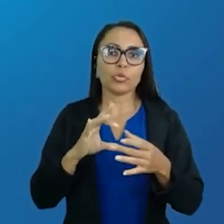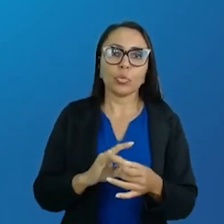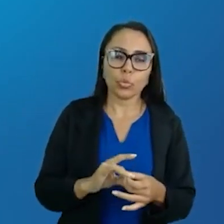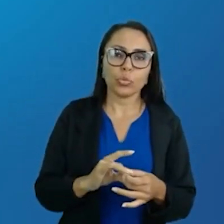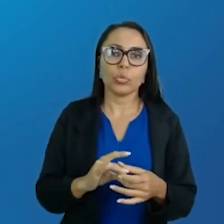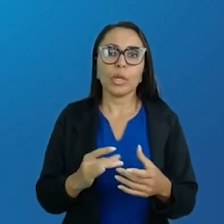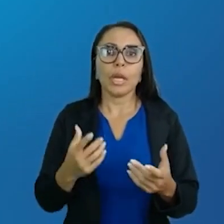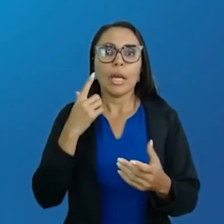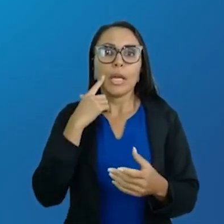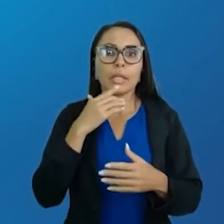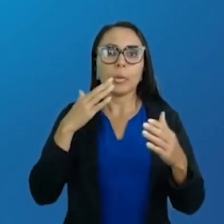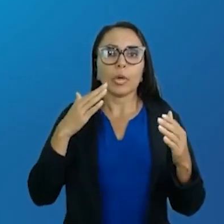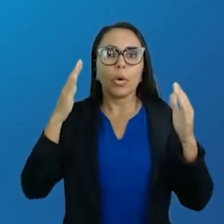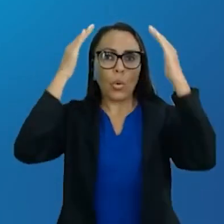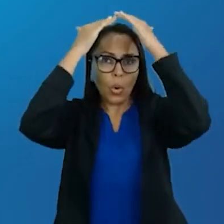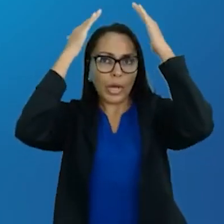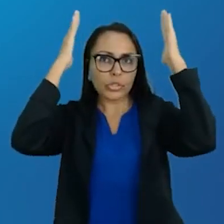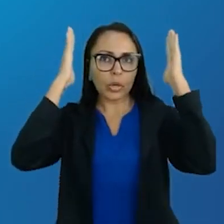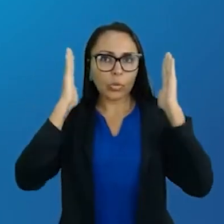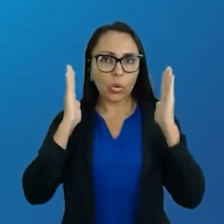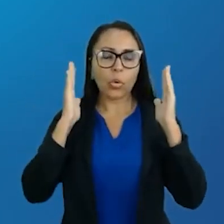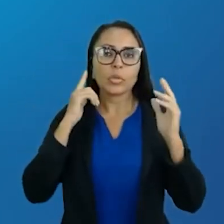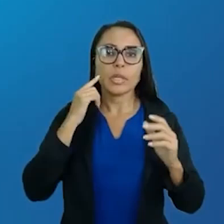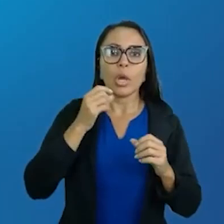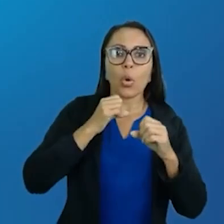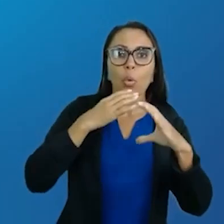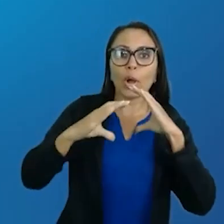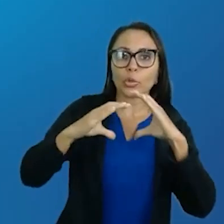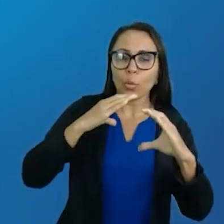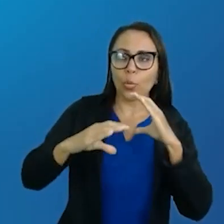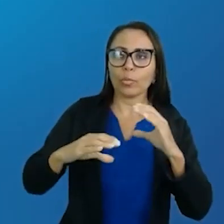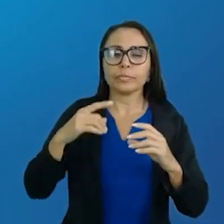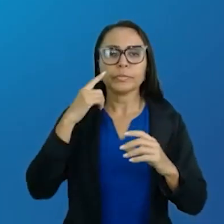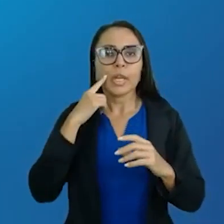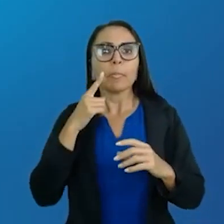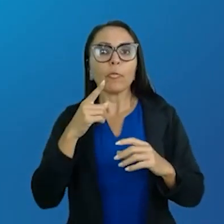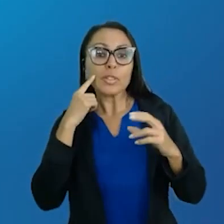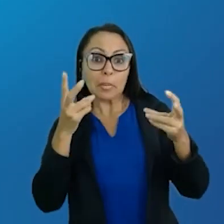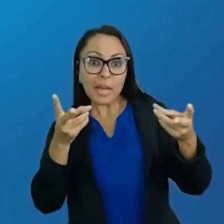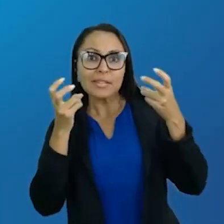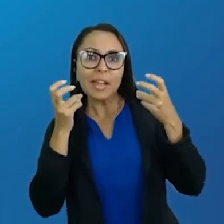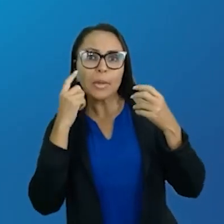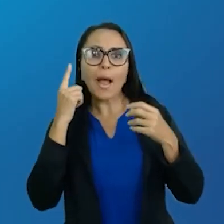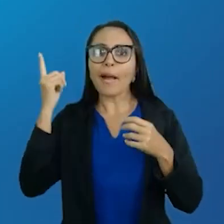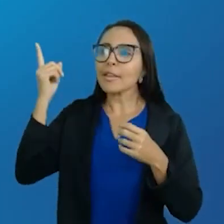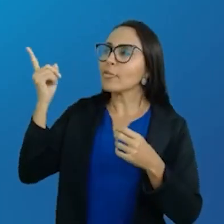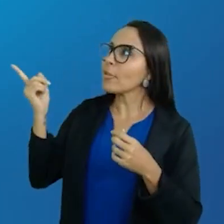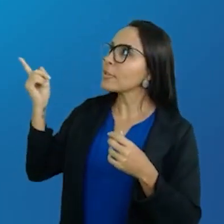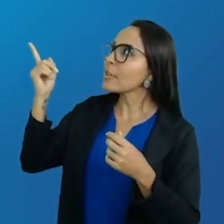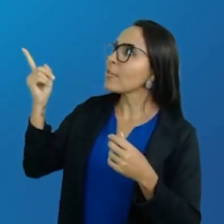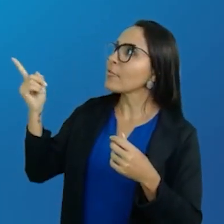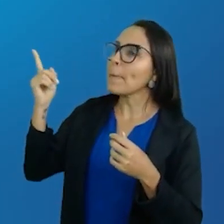No caso do Reginaldo Rossi, vai ter o óculos, o cabelo e o desenho. Não tem o desenho do rosto, mas você enxerga ele. Aqui você vê, tipo,